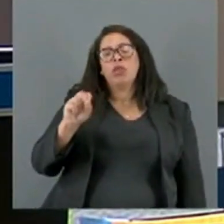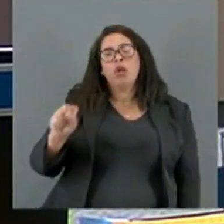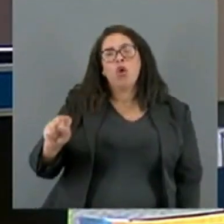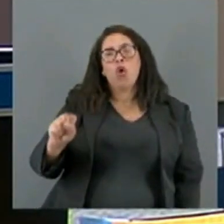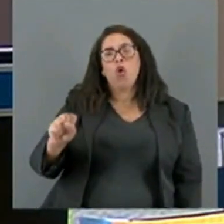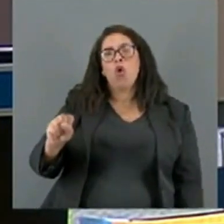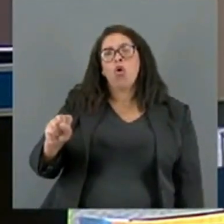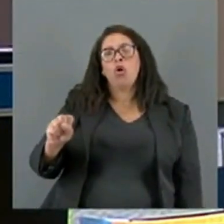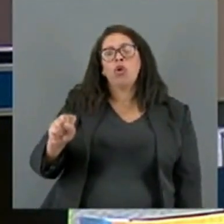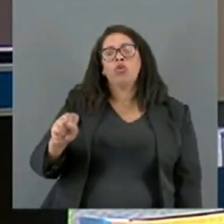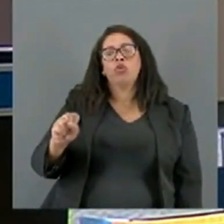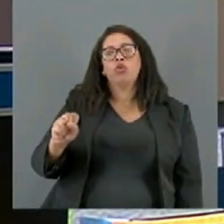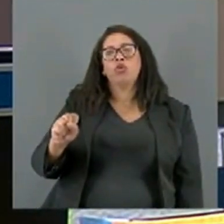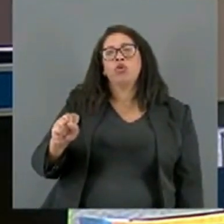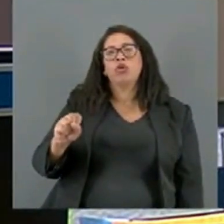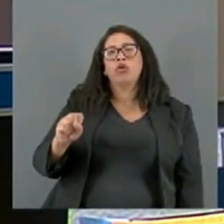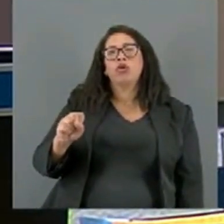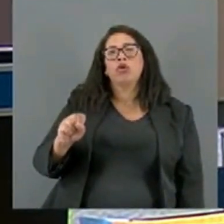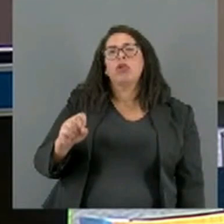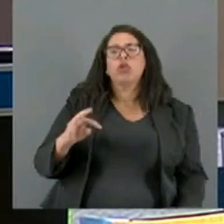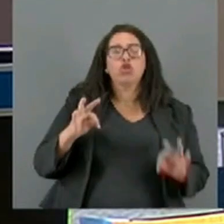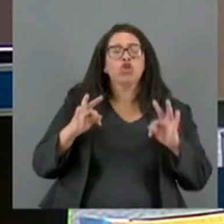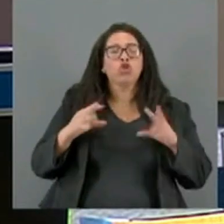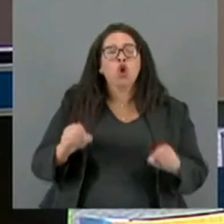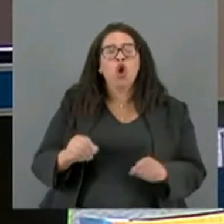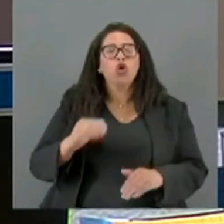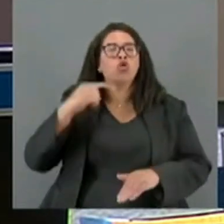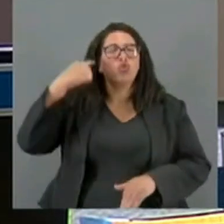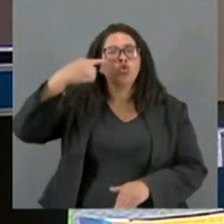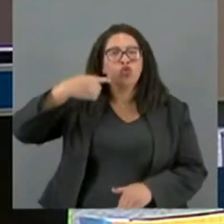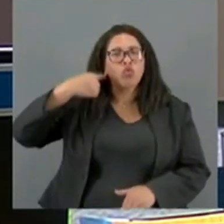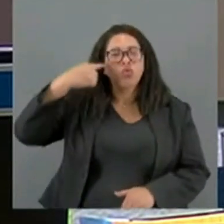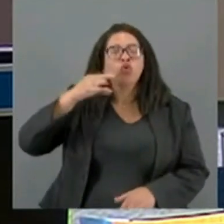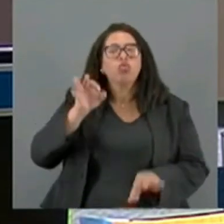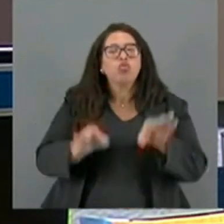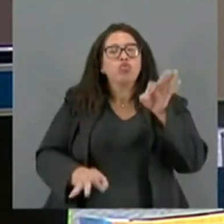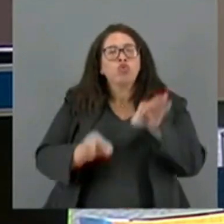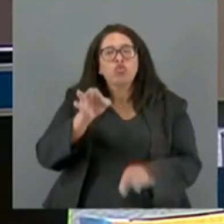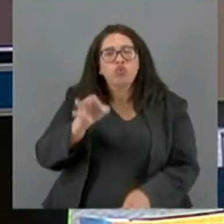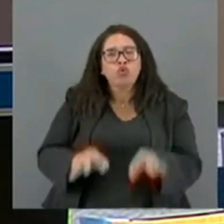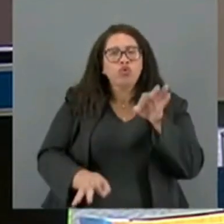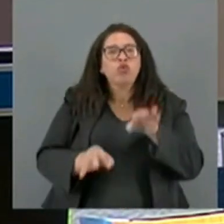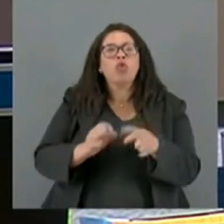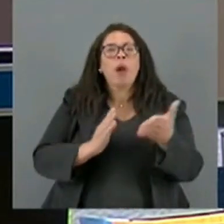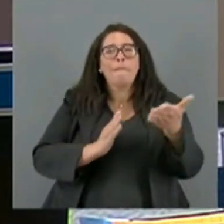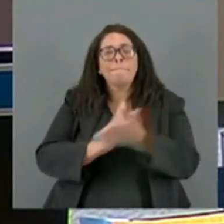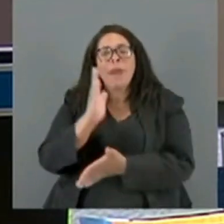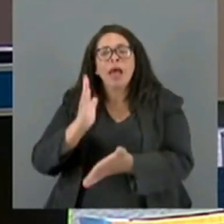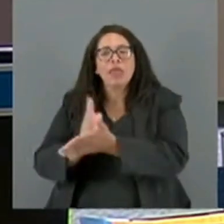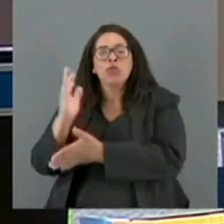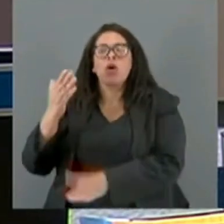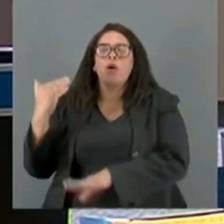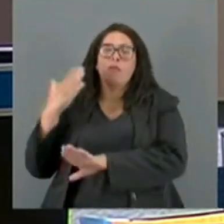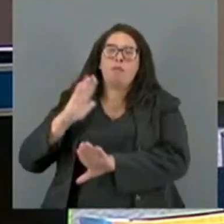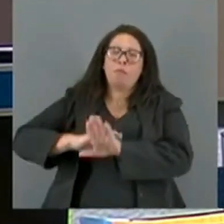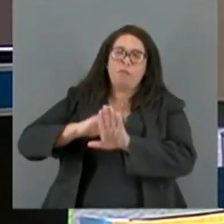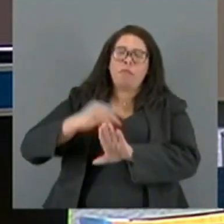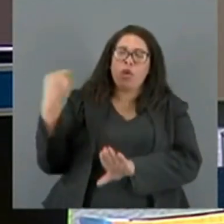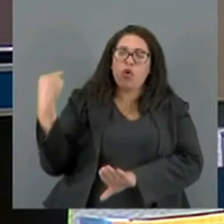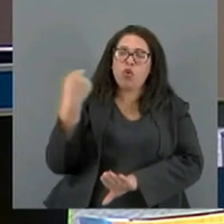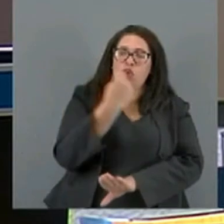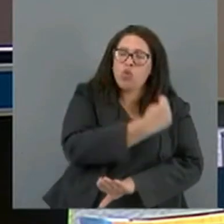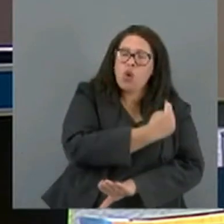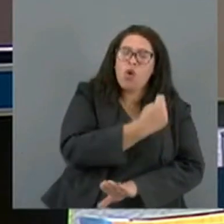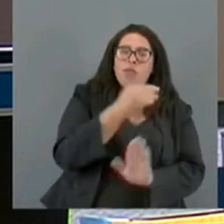colegas desembargadores, todos qualificados, aprovaram o meu nome, incluindo